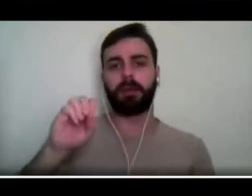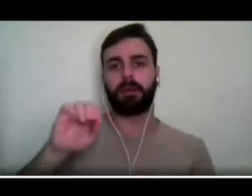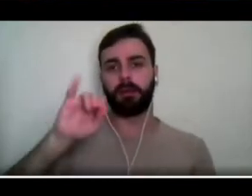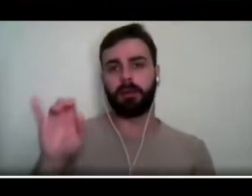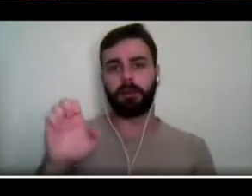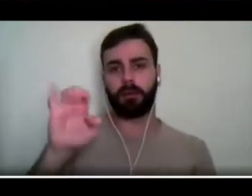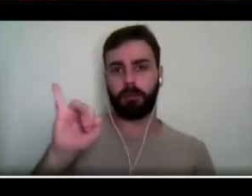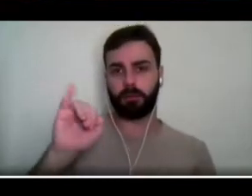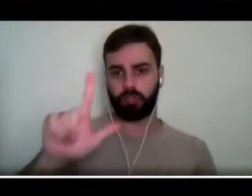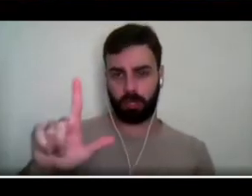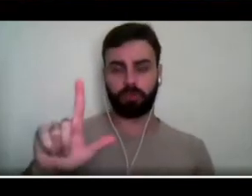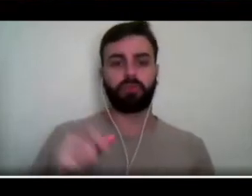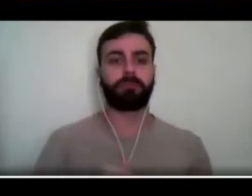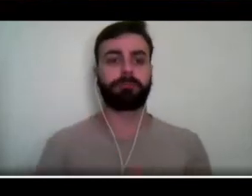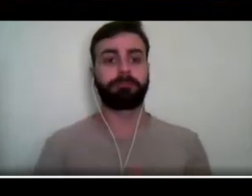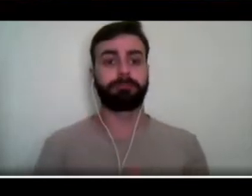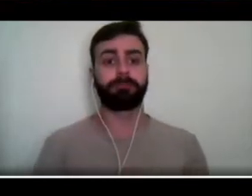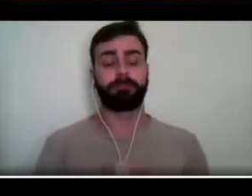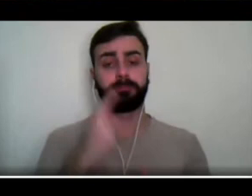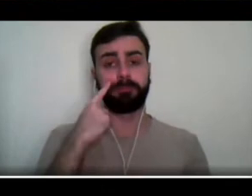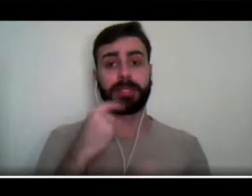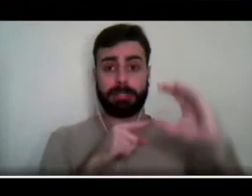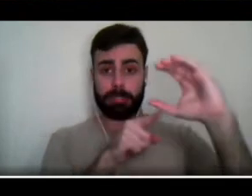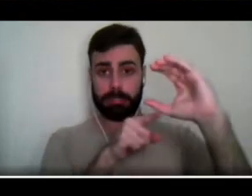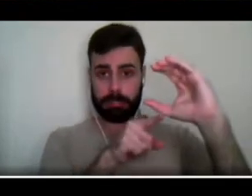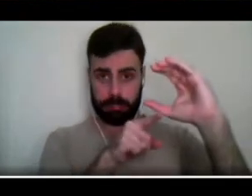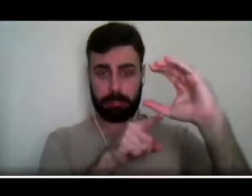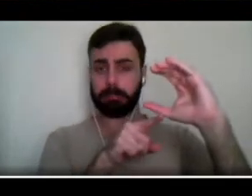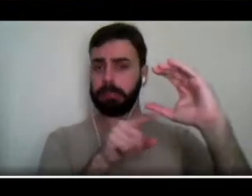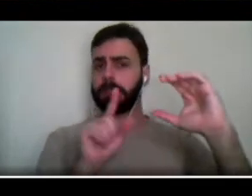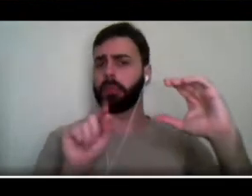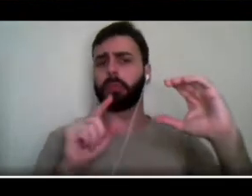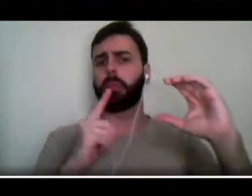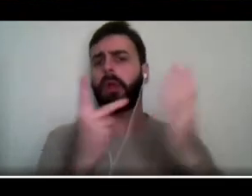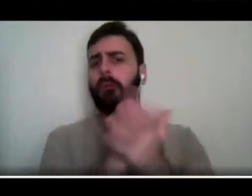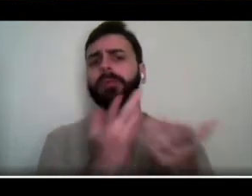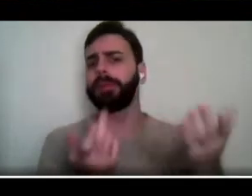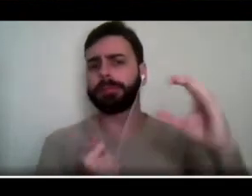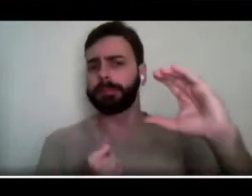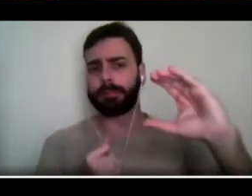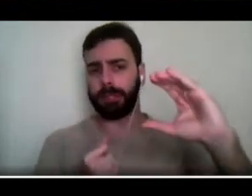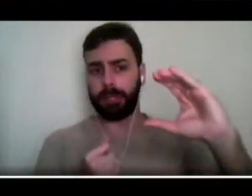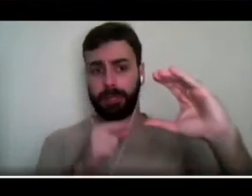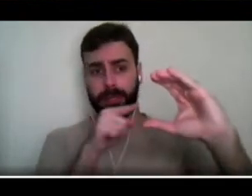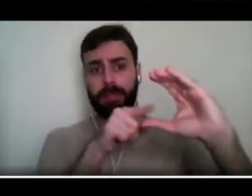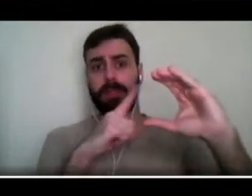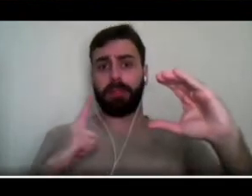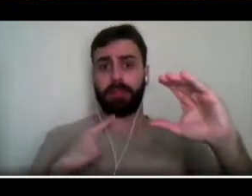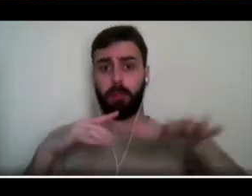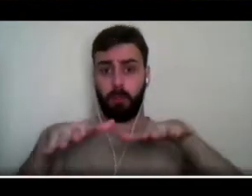C, né? Ele tem um movimento em Y,